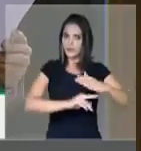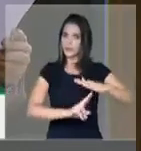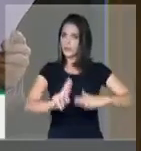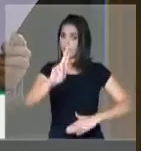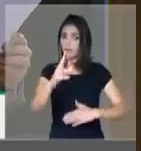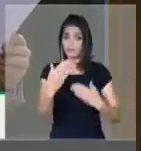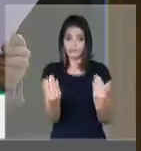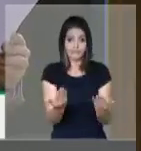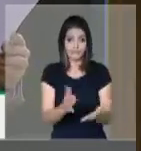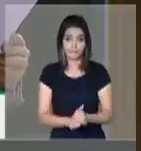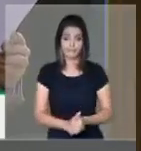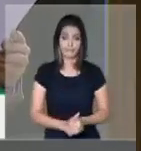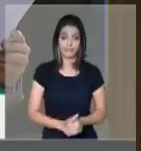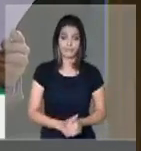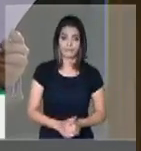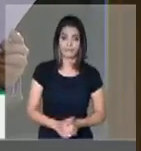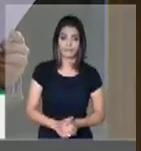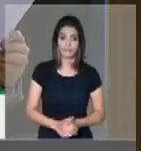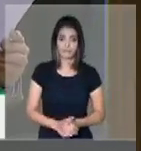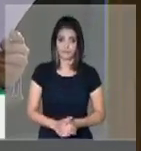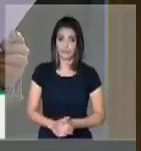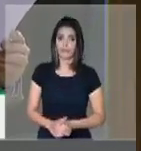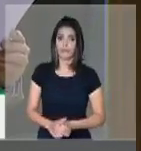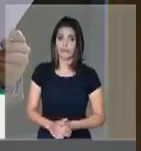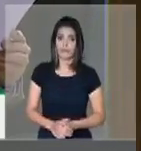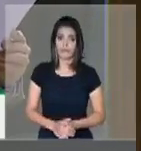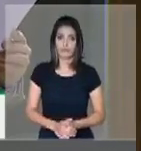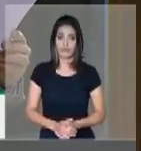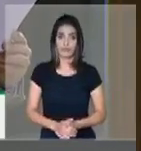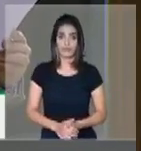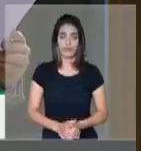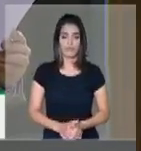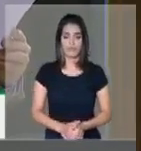atividades. Sobre-se a isto, a ameaça